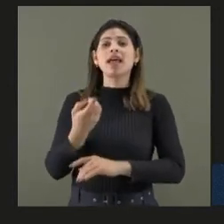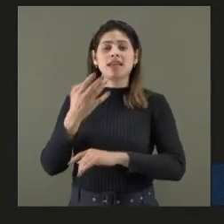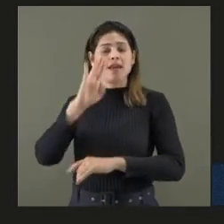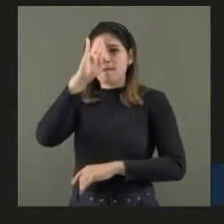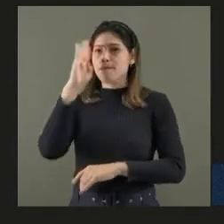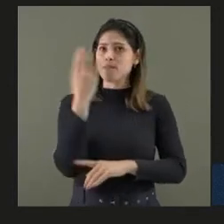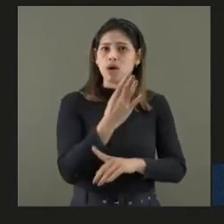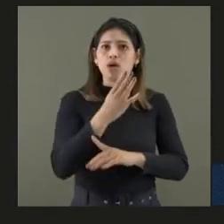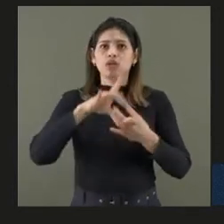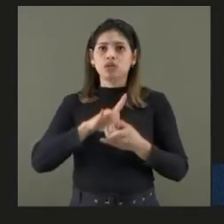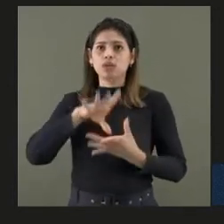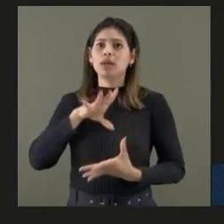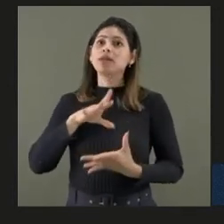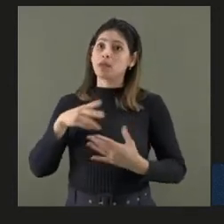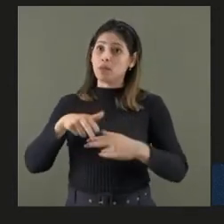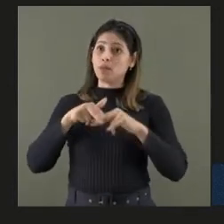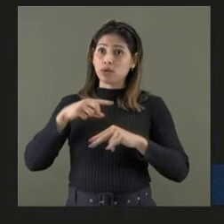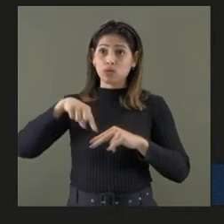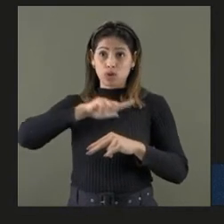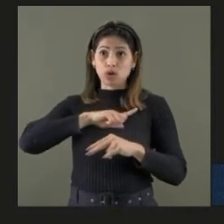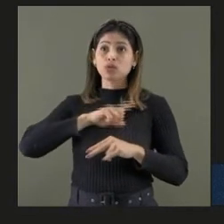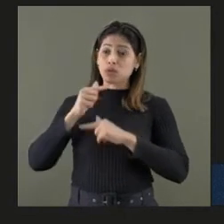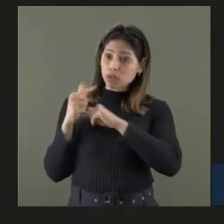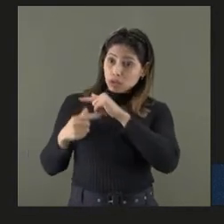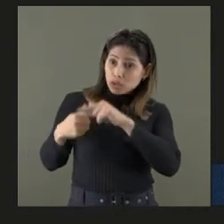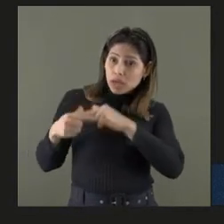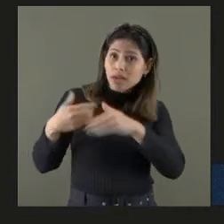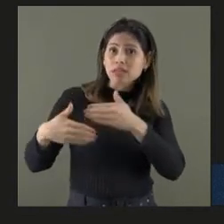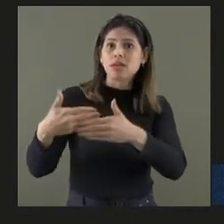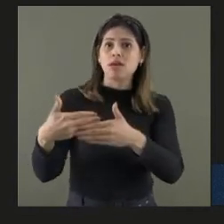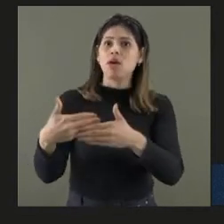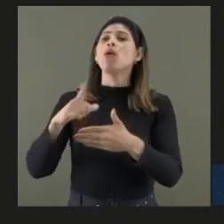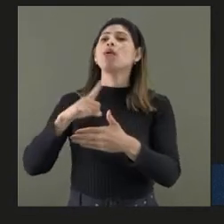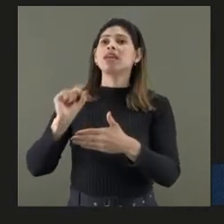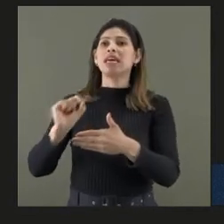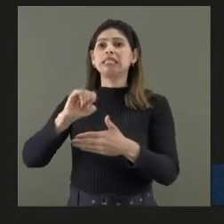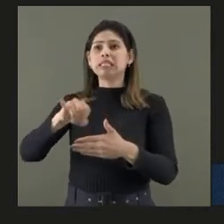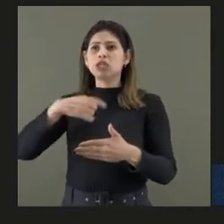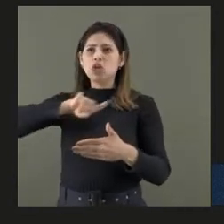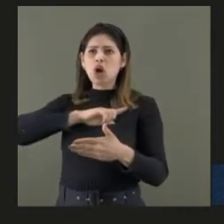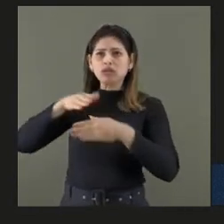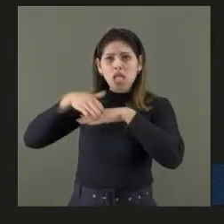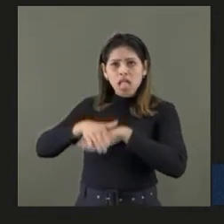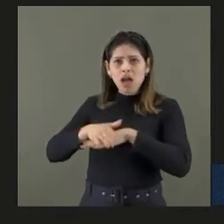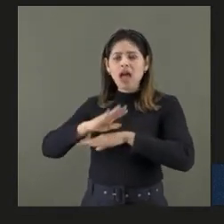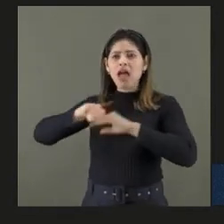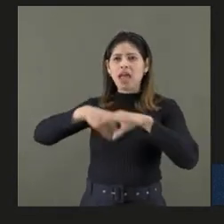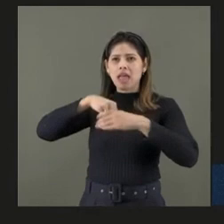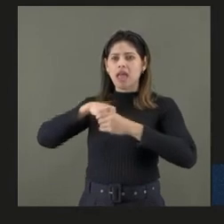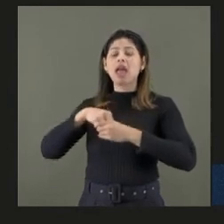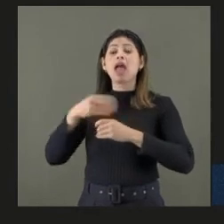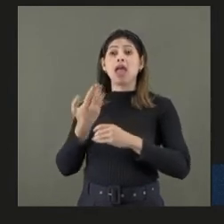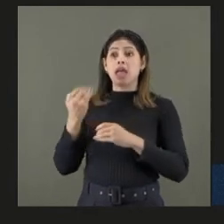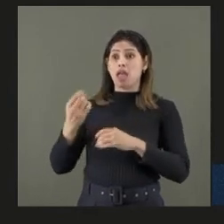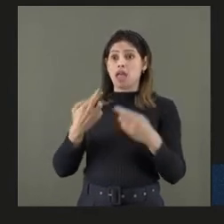democracia. Enfim, devemos isso às nossas próximas gerações, pois nossa omissão será responsável pela instituição